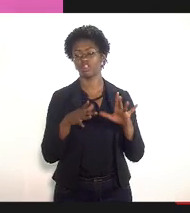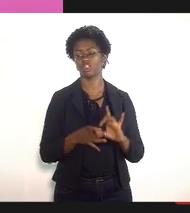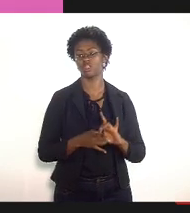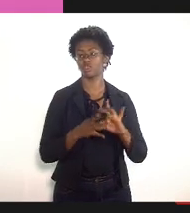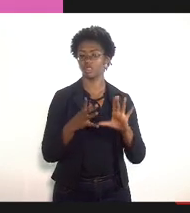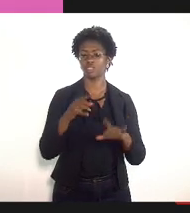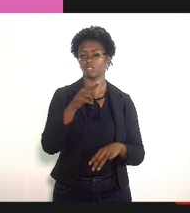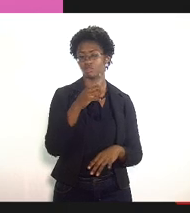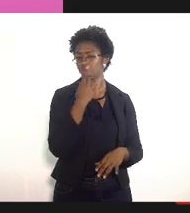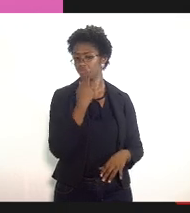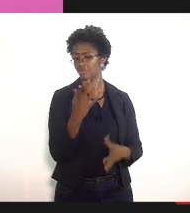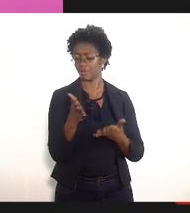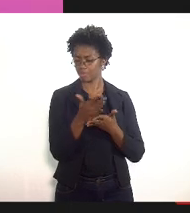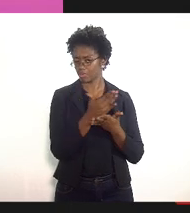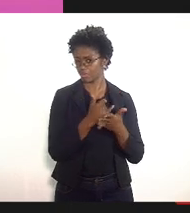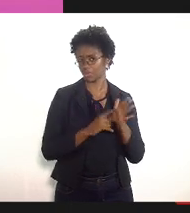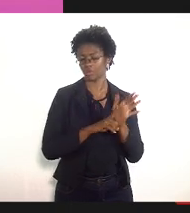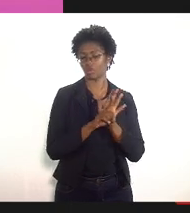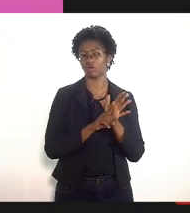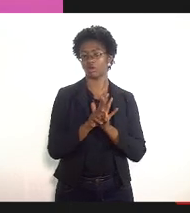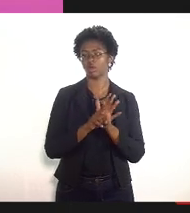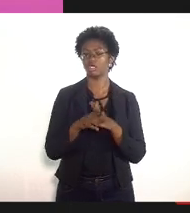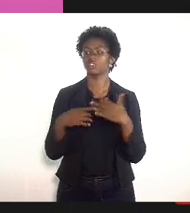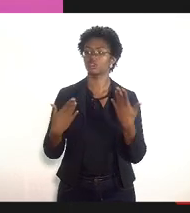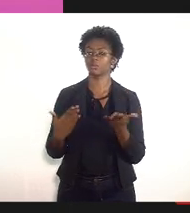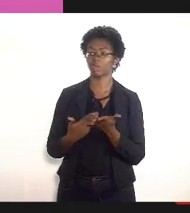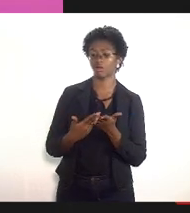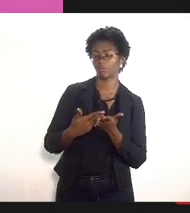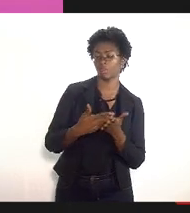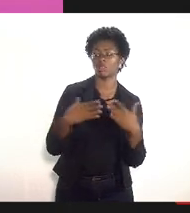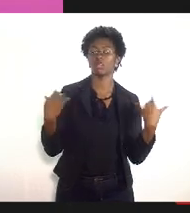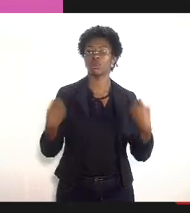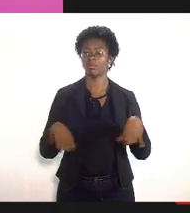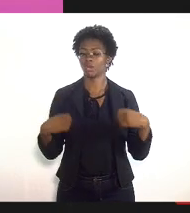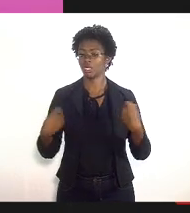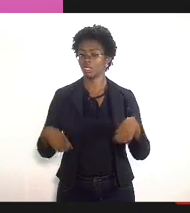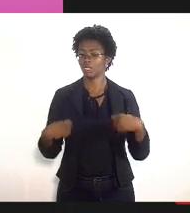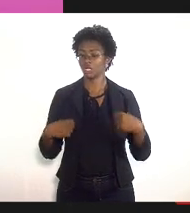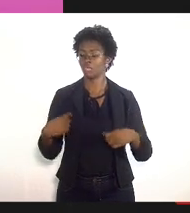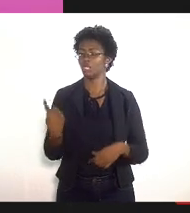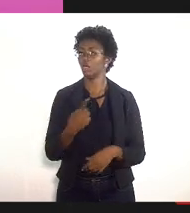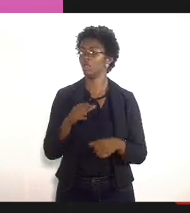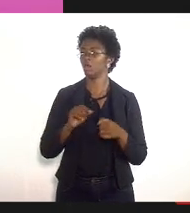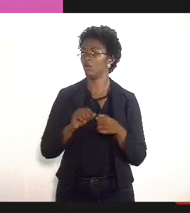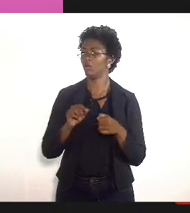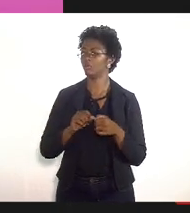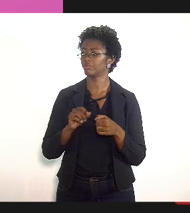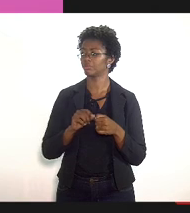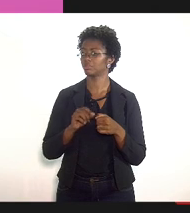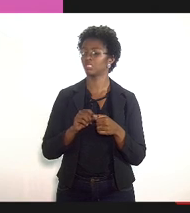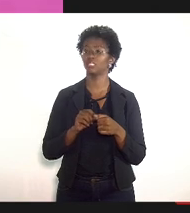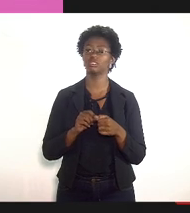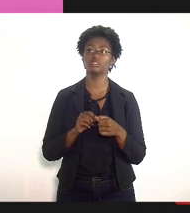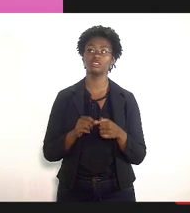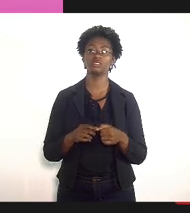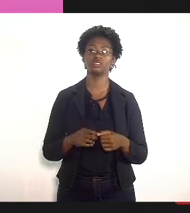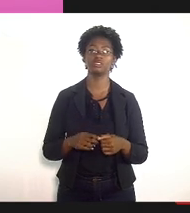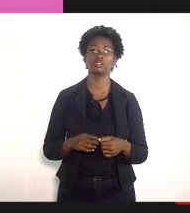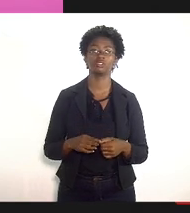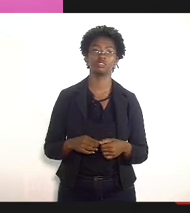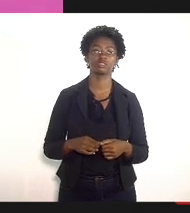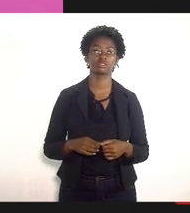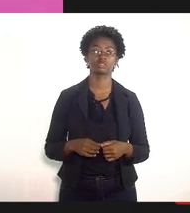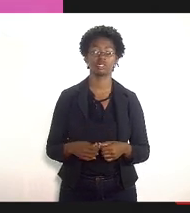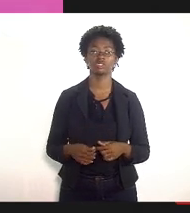foi levantada. Então, para sair desse ponto de partida, é necessário que a gente faça uma comissão mista